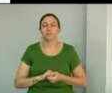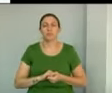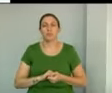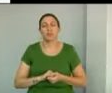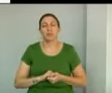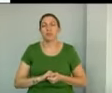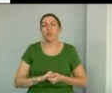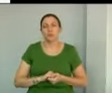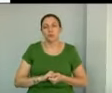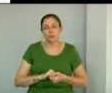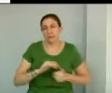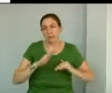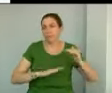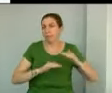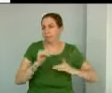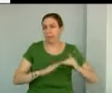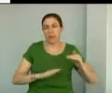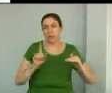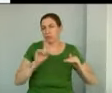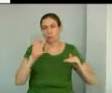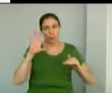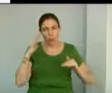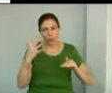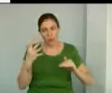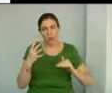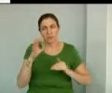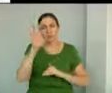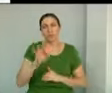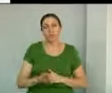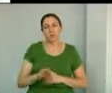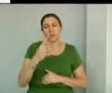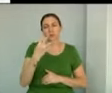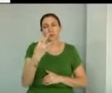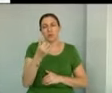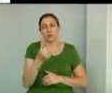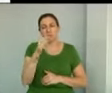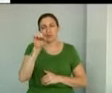não acontece isso, né? Aqui é só uma projeção, então o percentual fecharia em